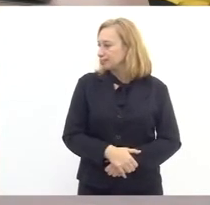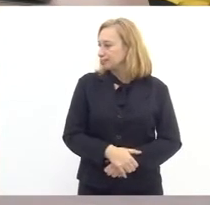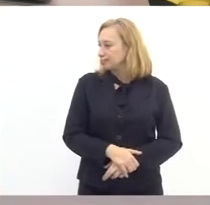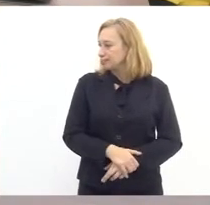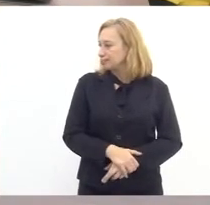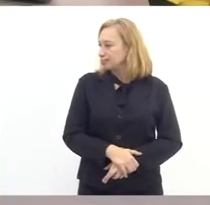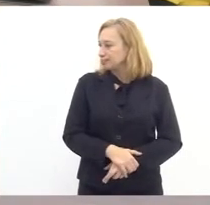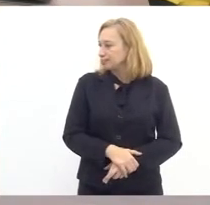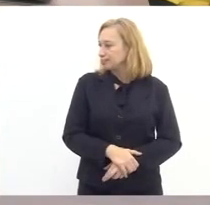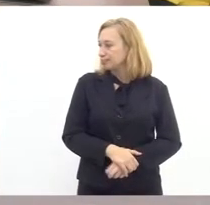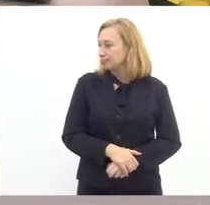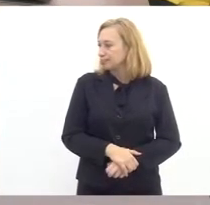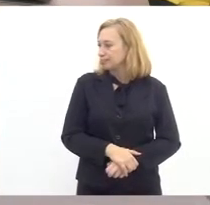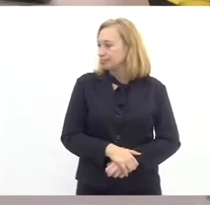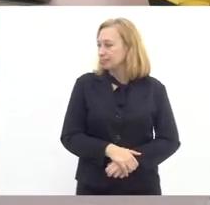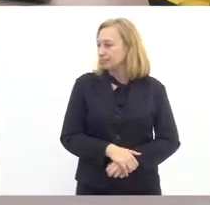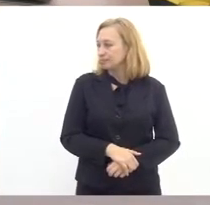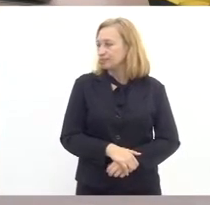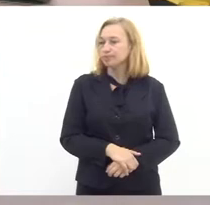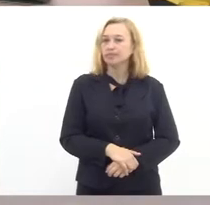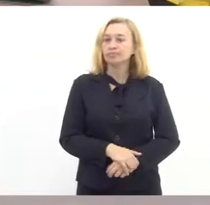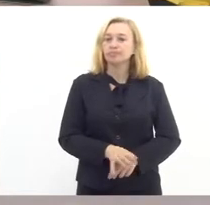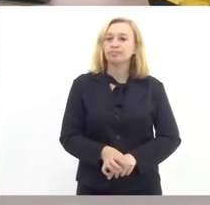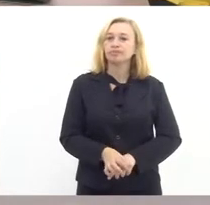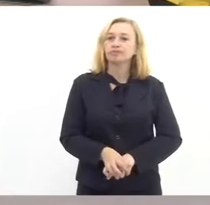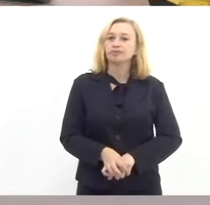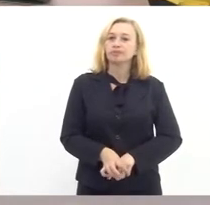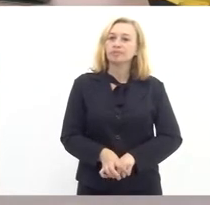para a PGE, a terceira e a quarta.